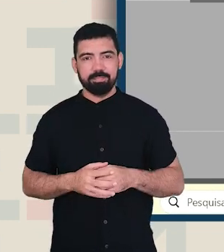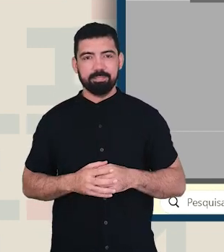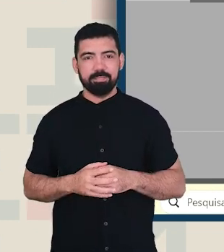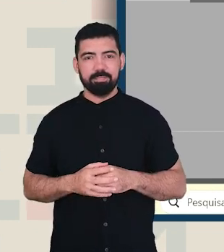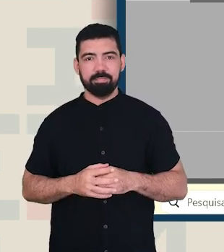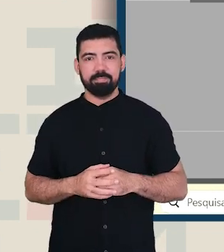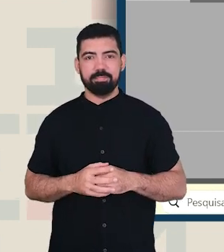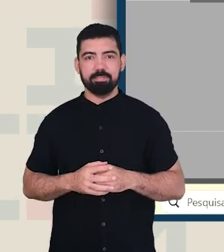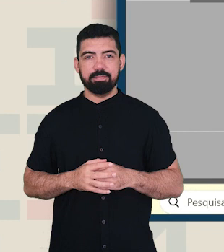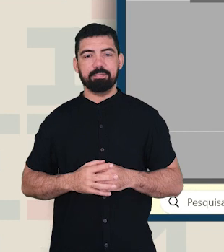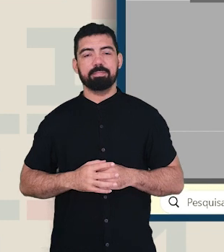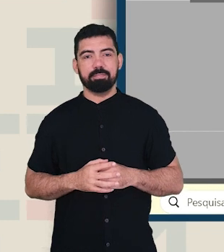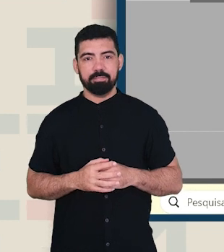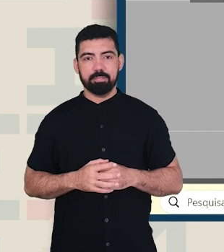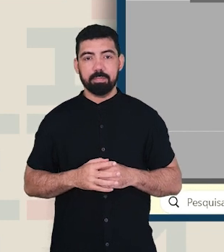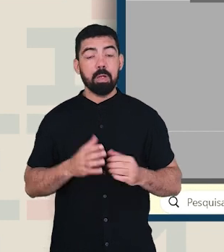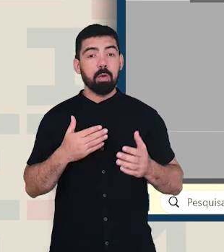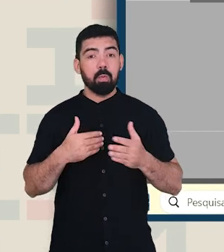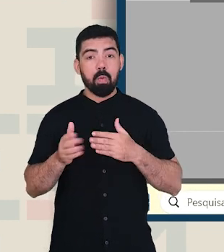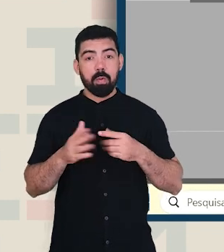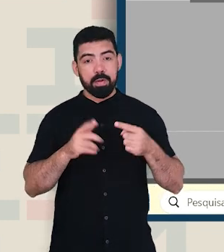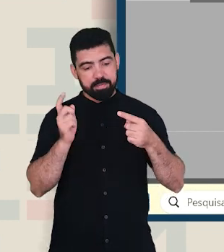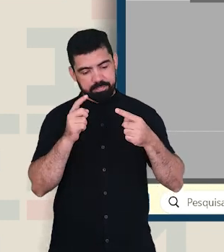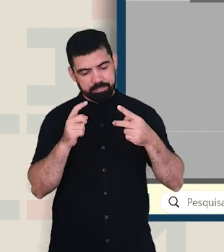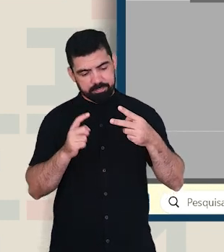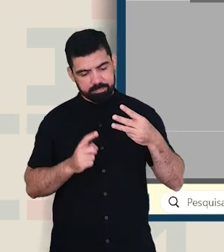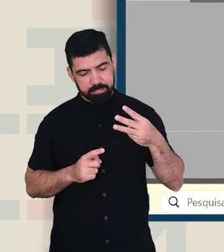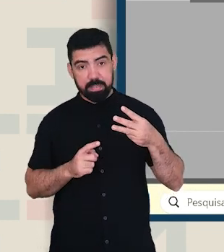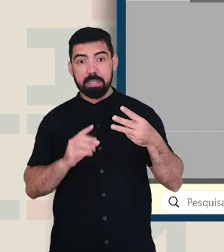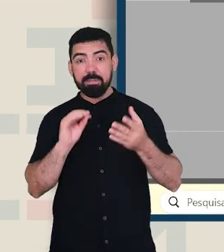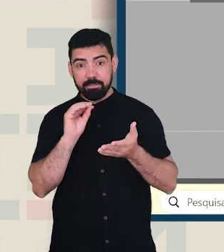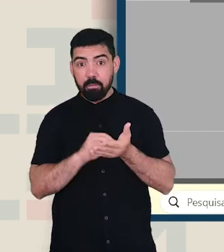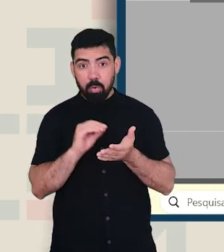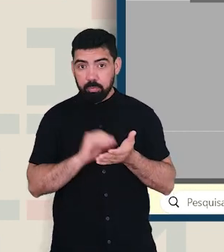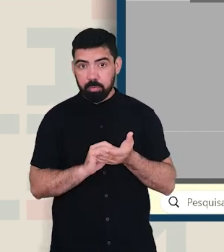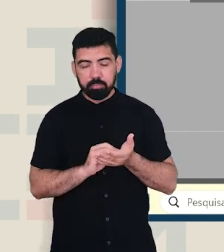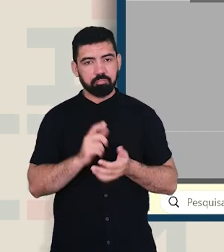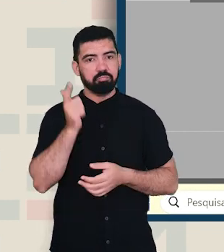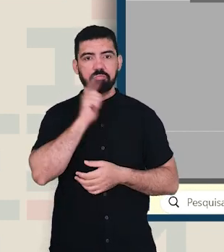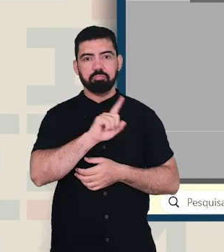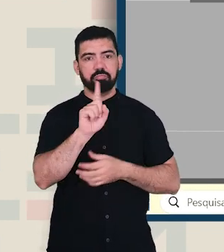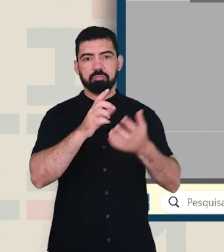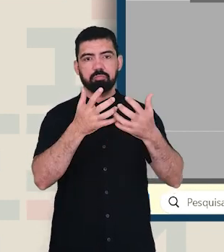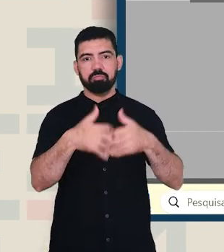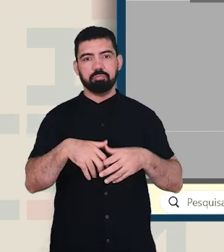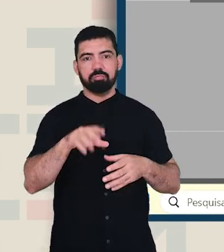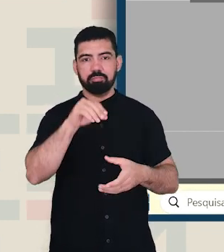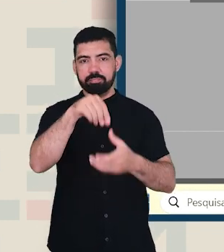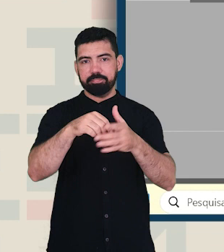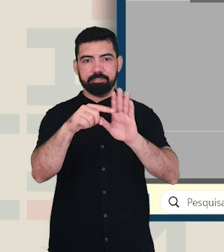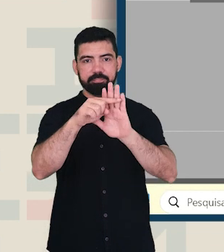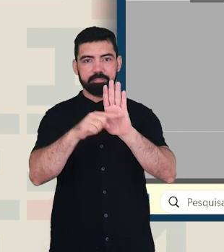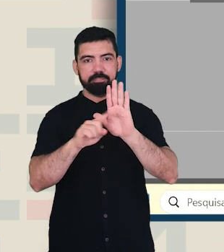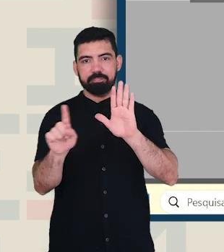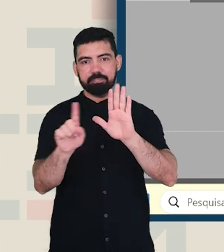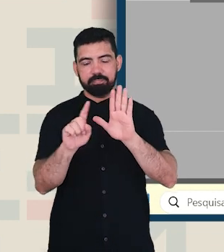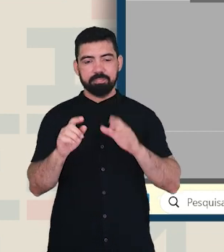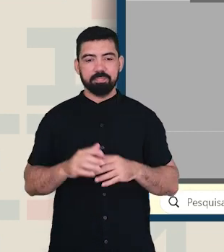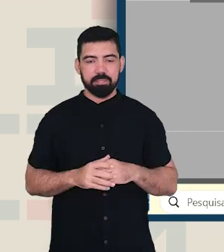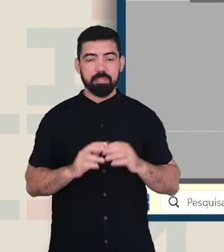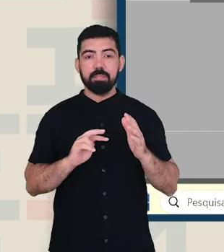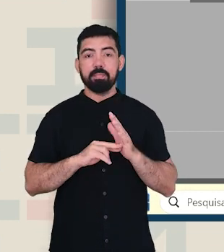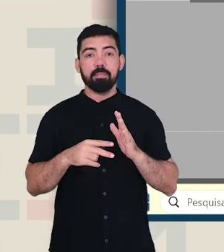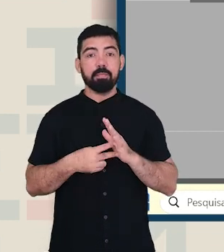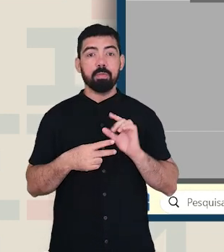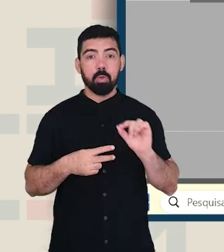pouco volume. Qualquer uma dessas coisas que esteja faltando não vai funcionar aqui nesse programa. Ou seja, que o